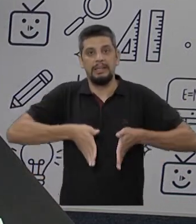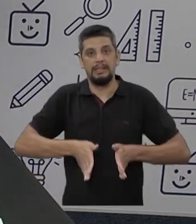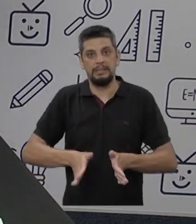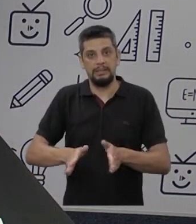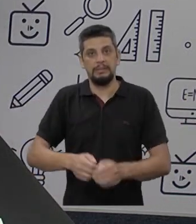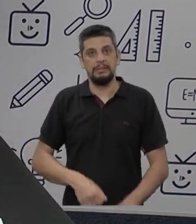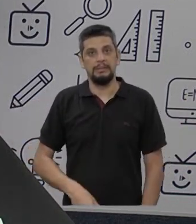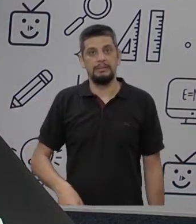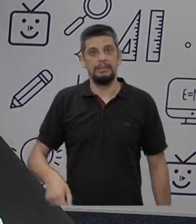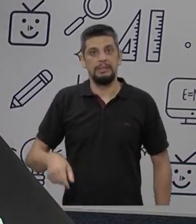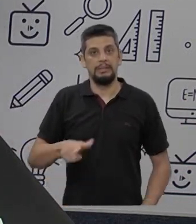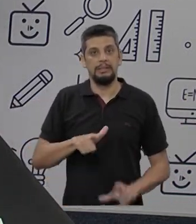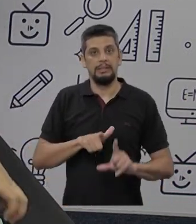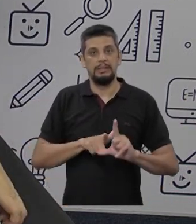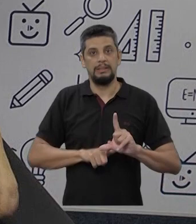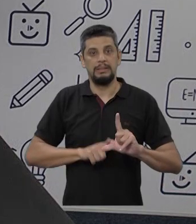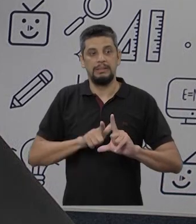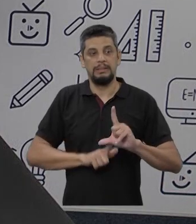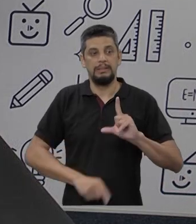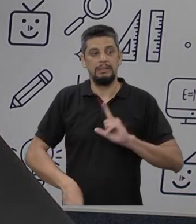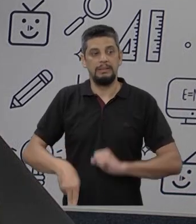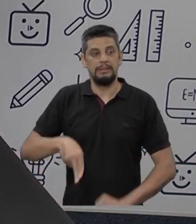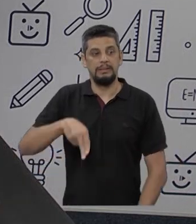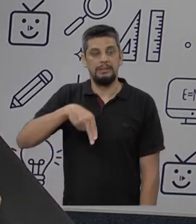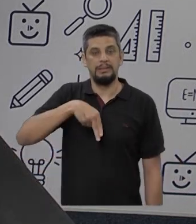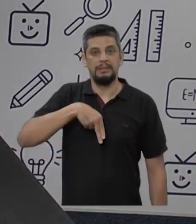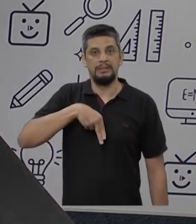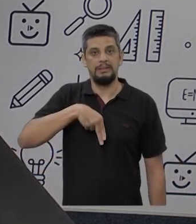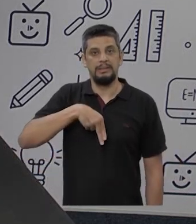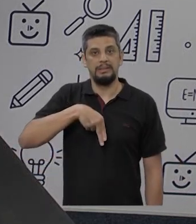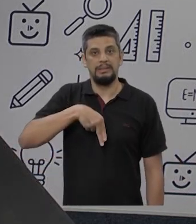Nascimento. Nascimento. N.